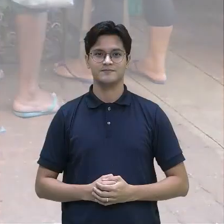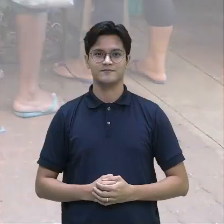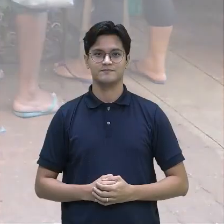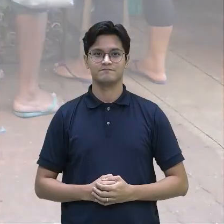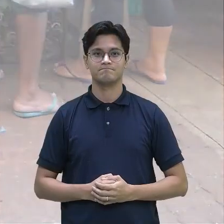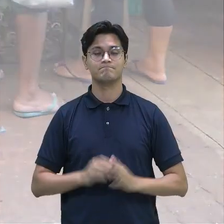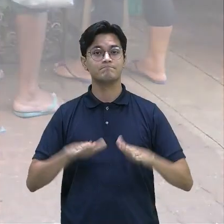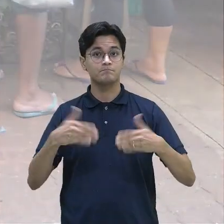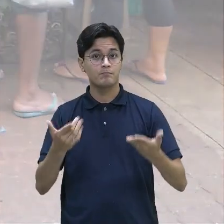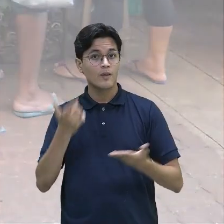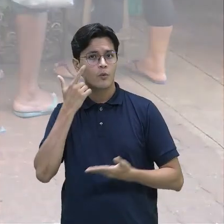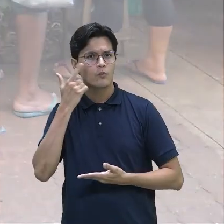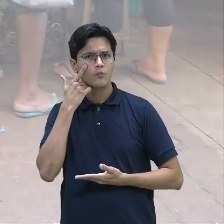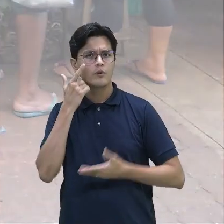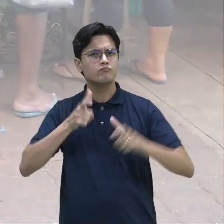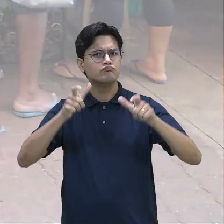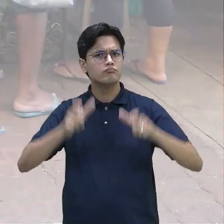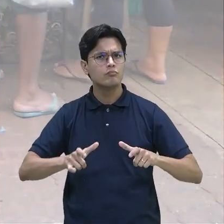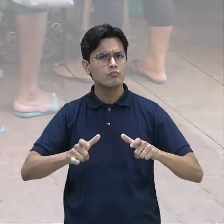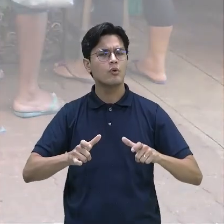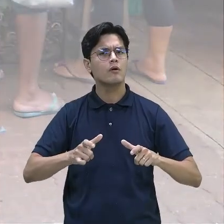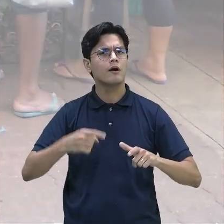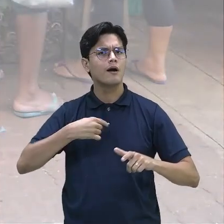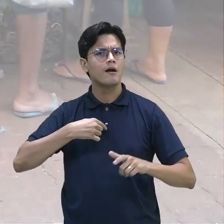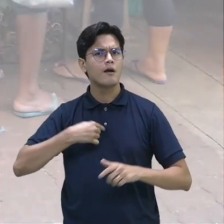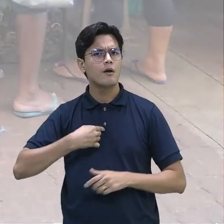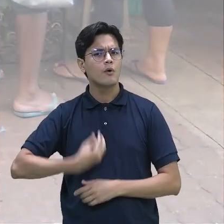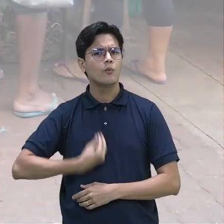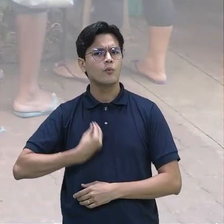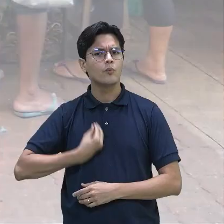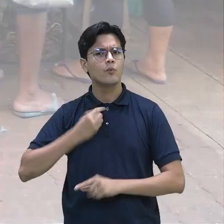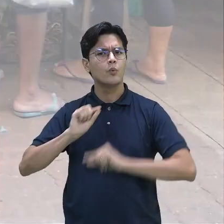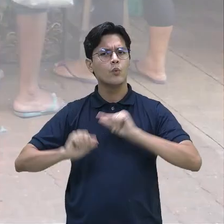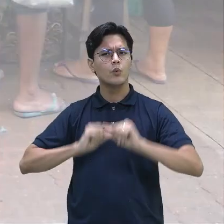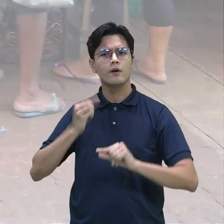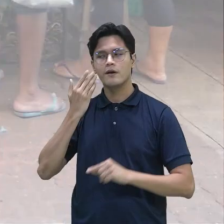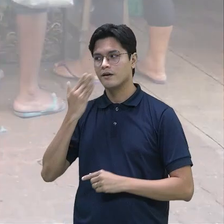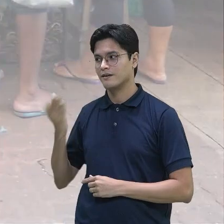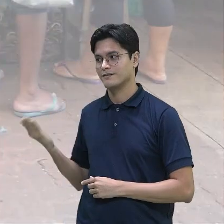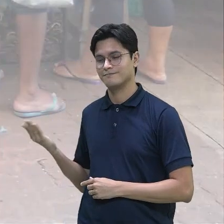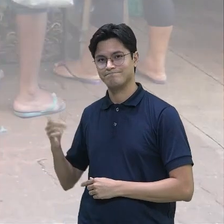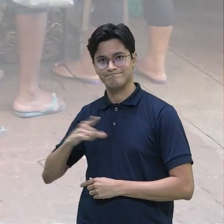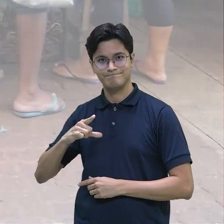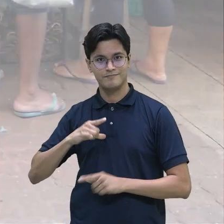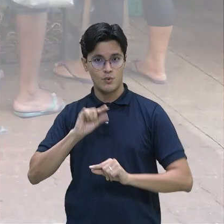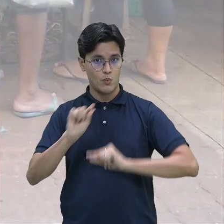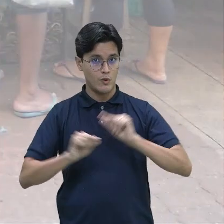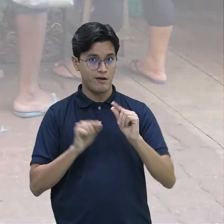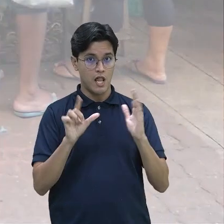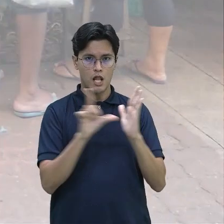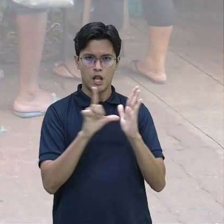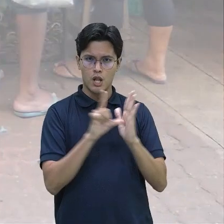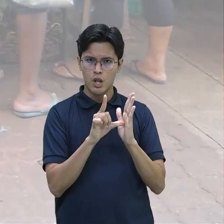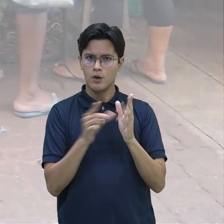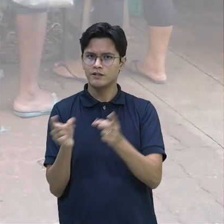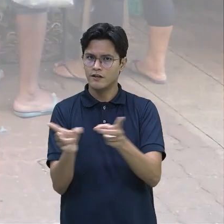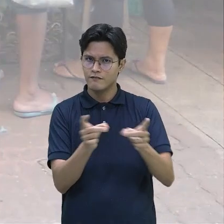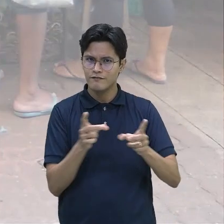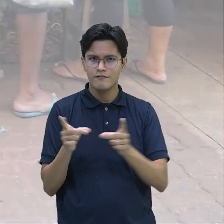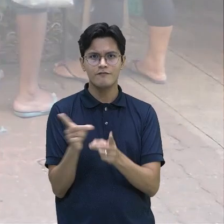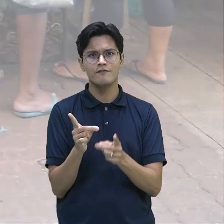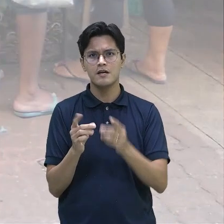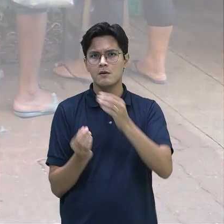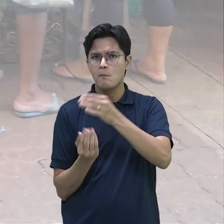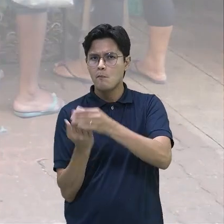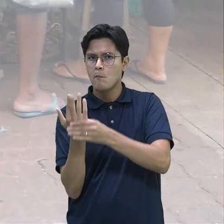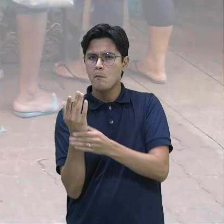Vejam vocês aqui onde eu estou, ó, numa banca que vende todas aquelas plantas medicinais que